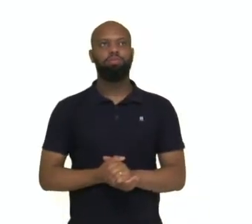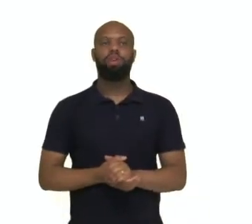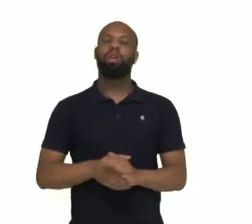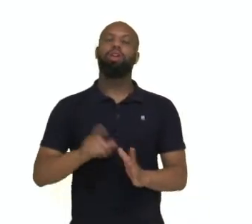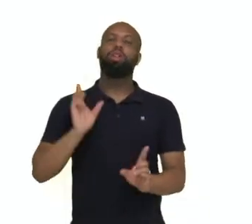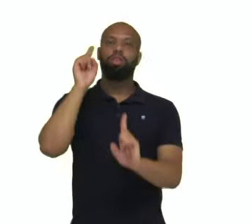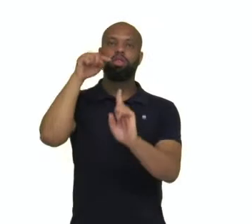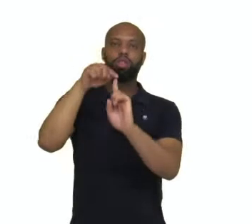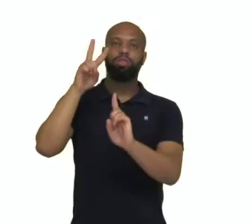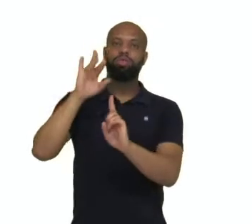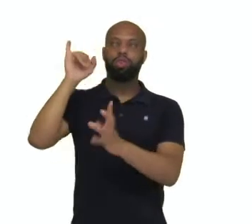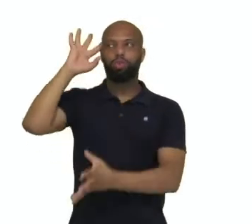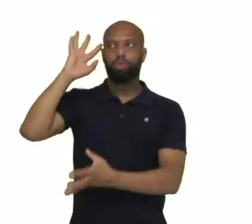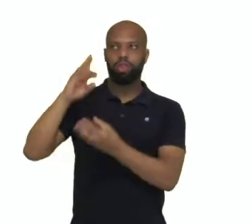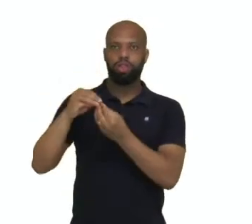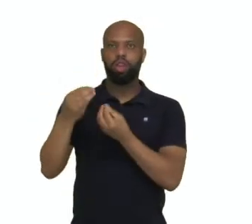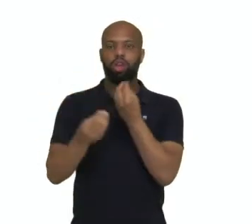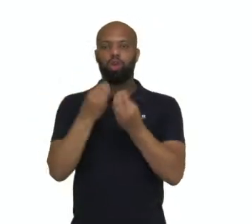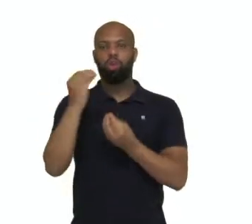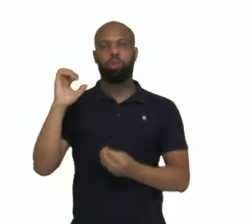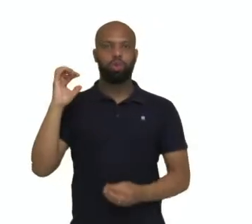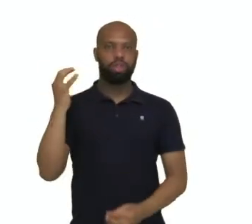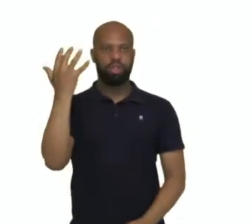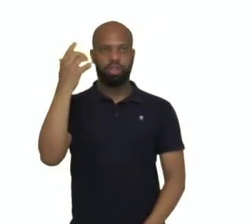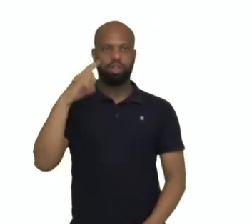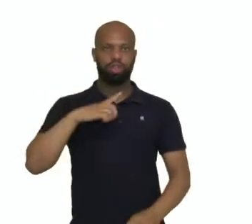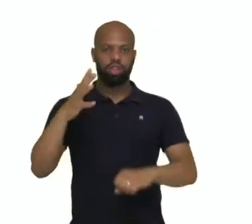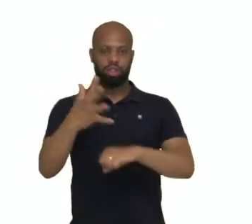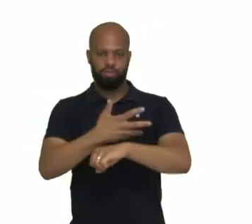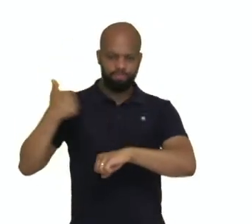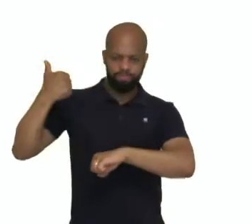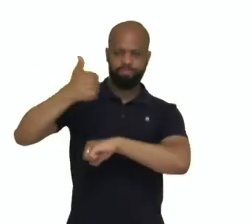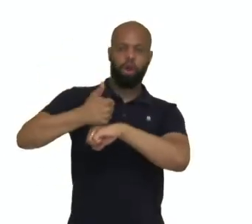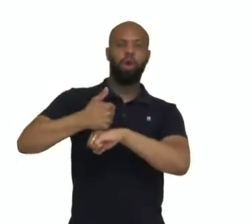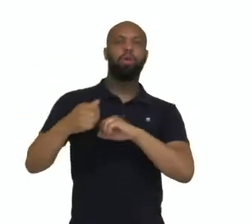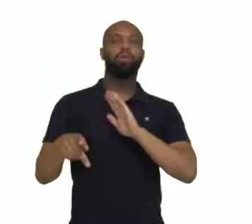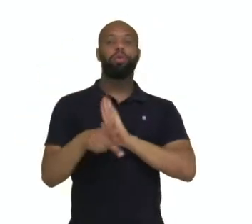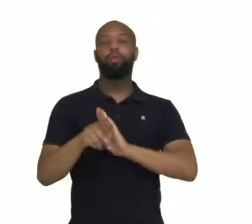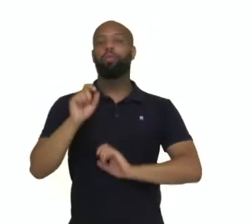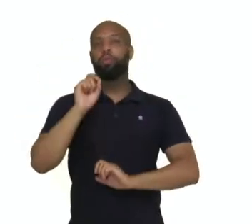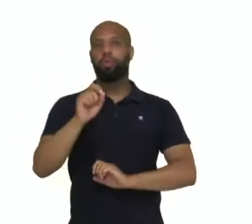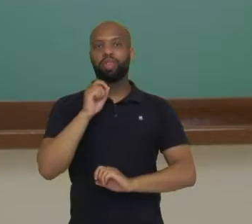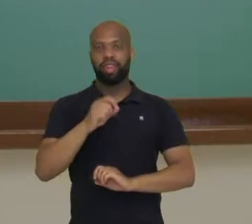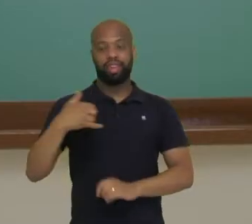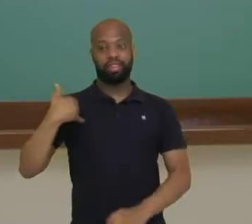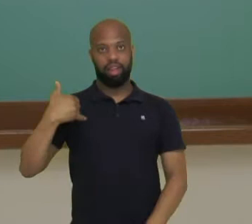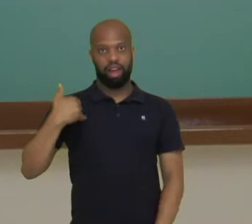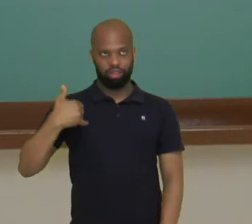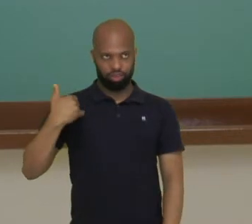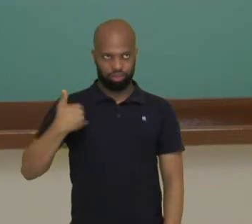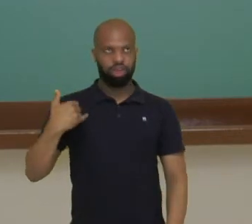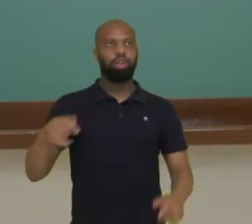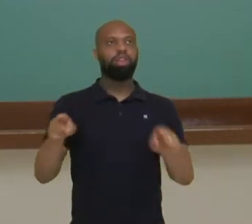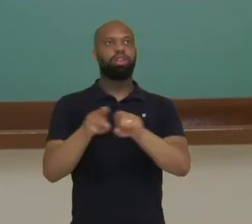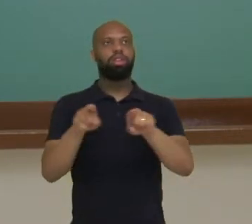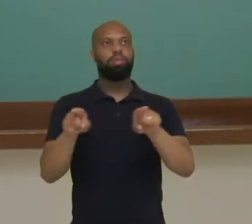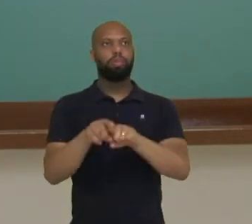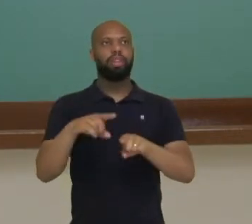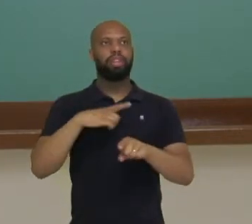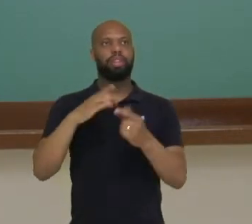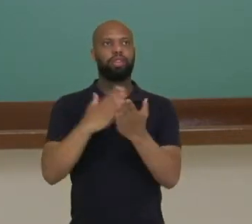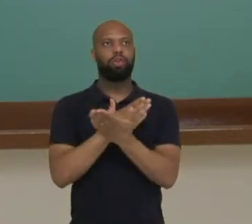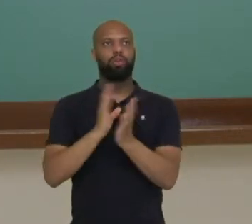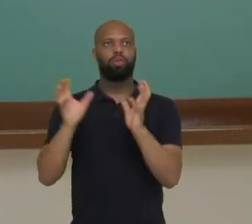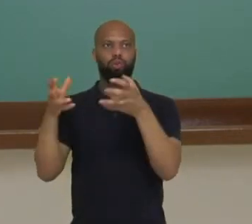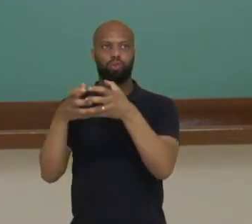compreender como ocorreu o golpe da maioridade e a ascensão dos liberais no poder. Os